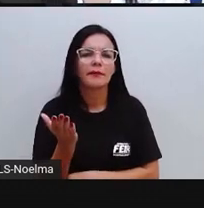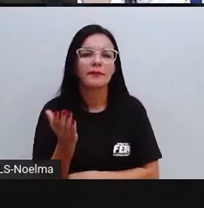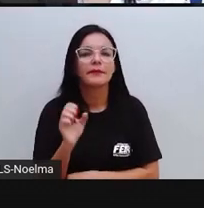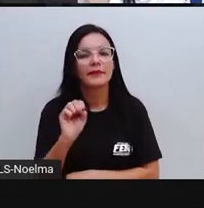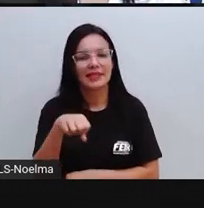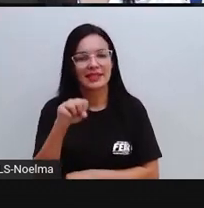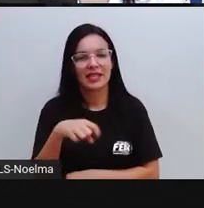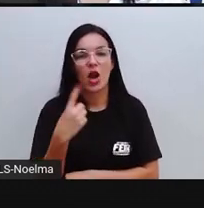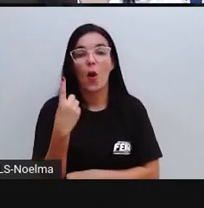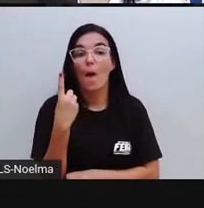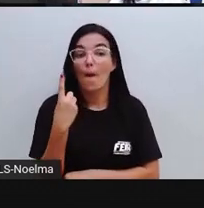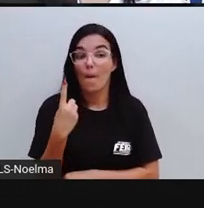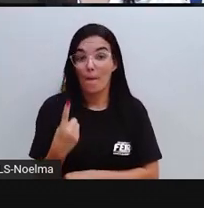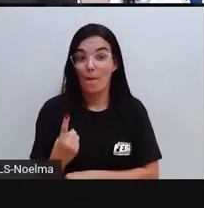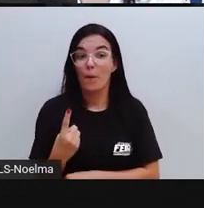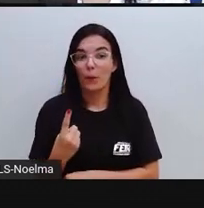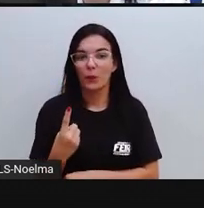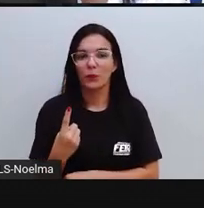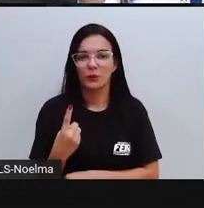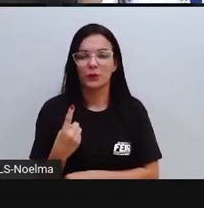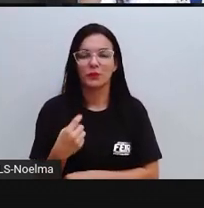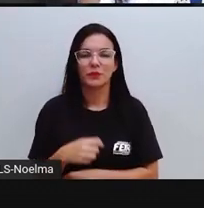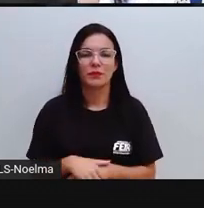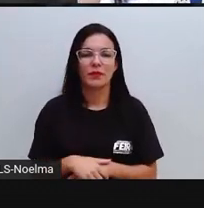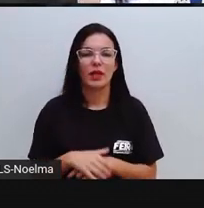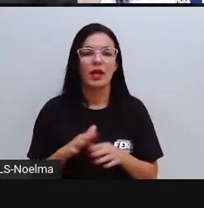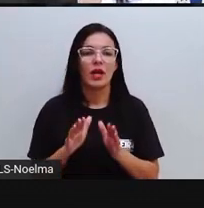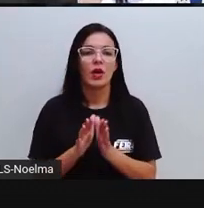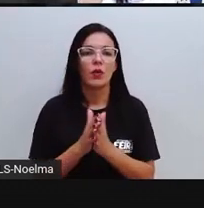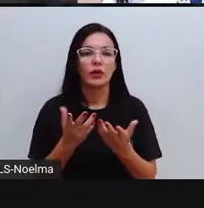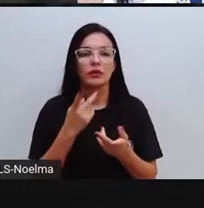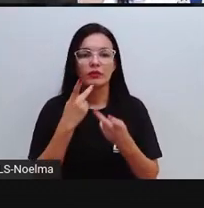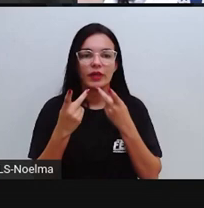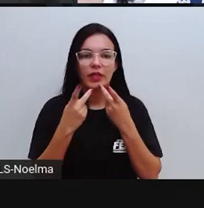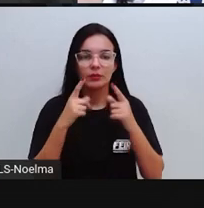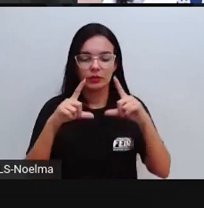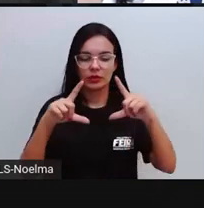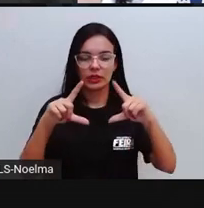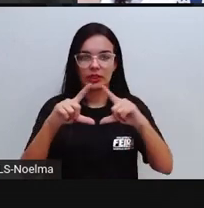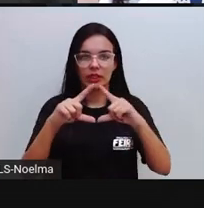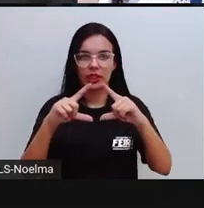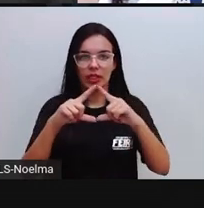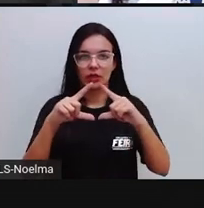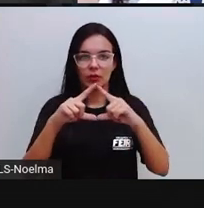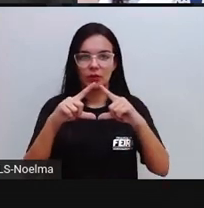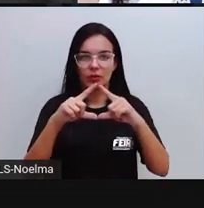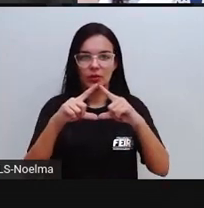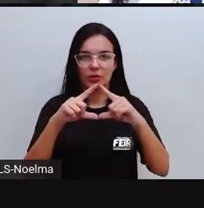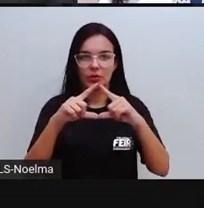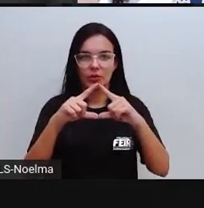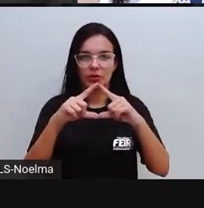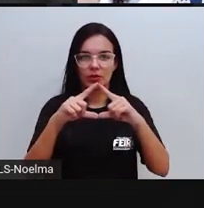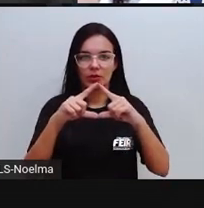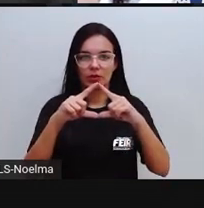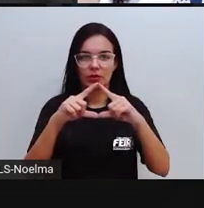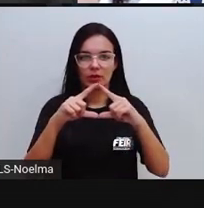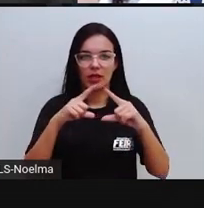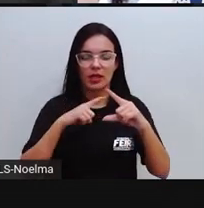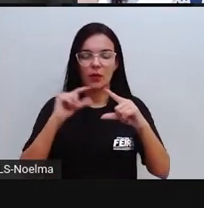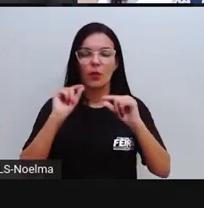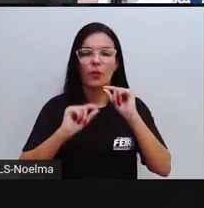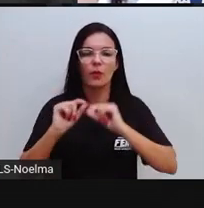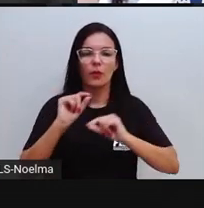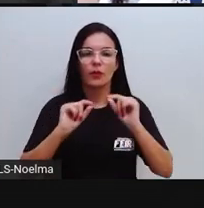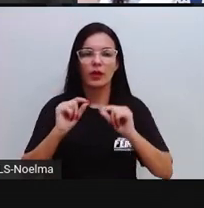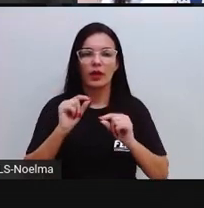Muito bem, um retângulo só. E quando falamos dos triângulos, olha lá, os triângulos, ó, que tem três lados,